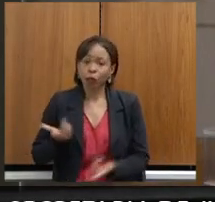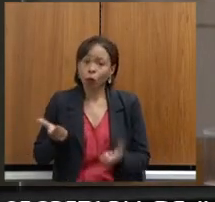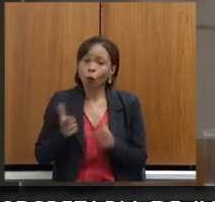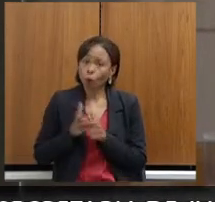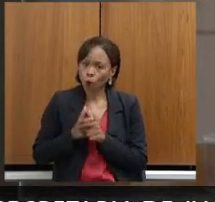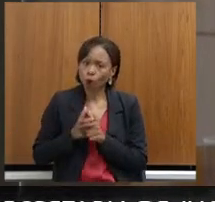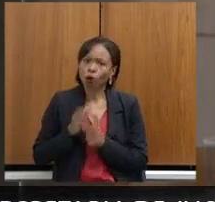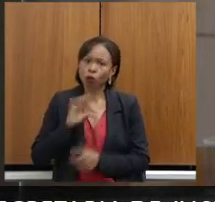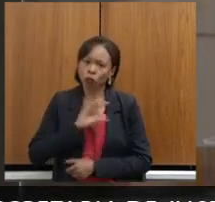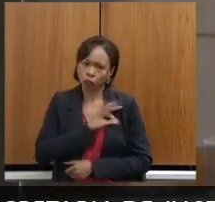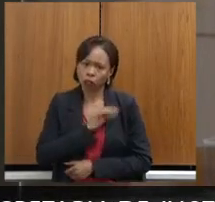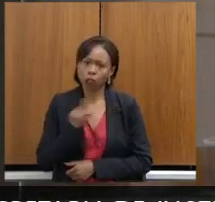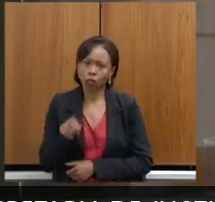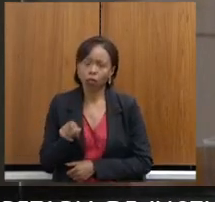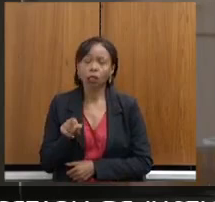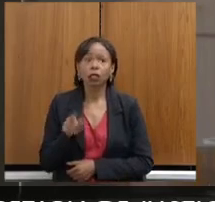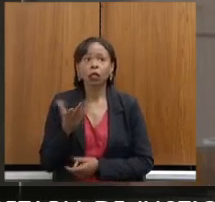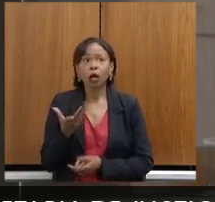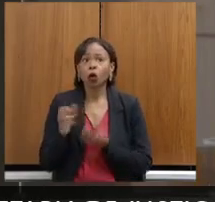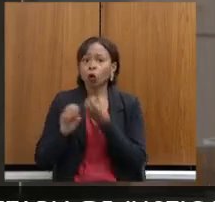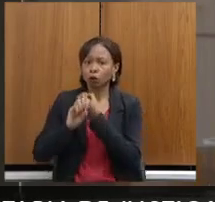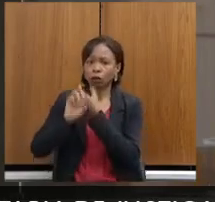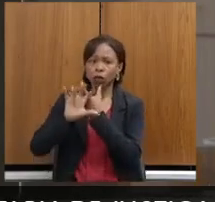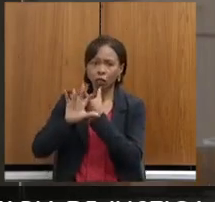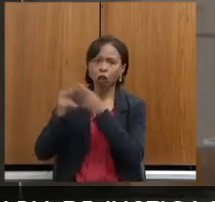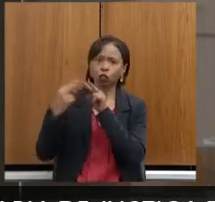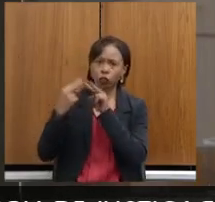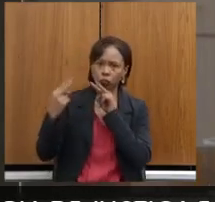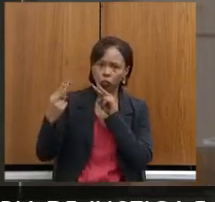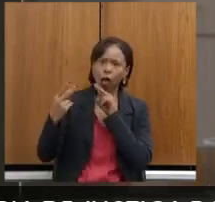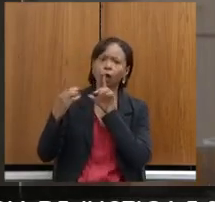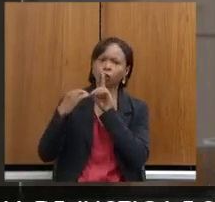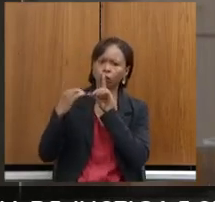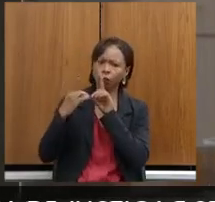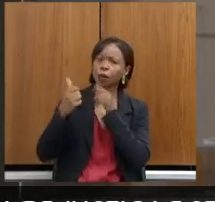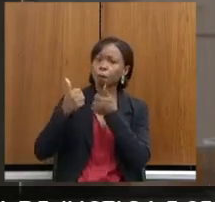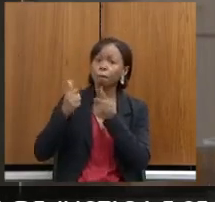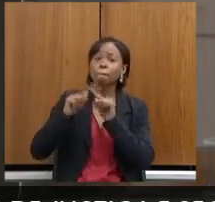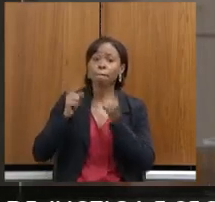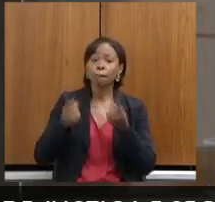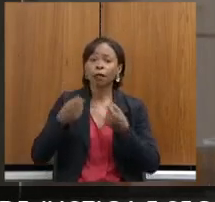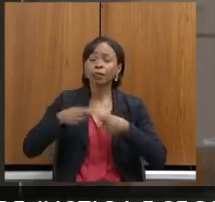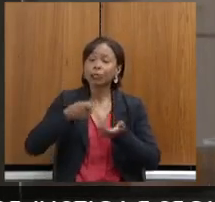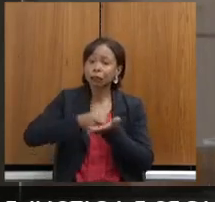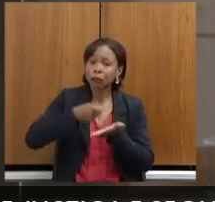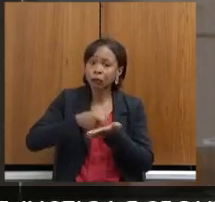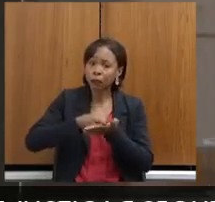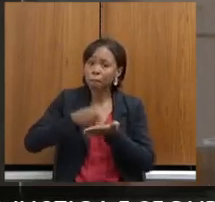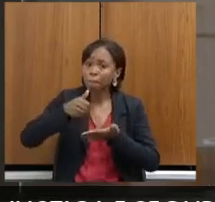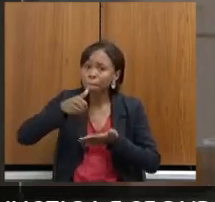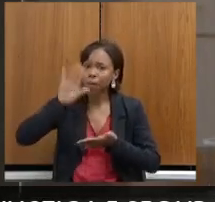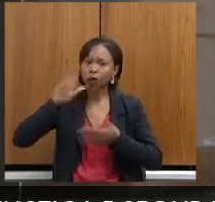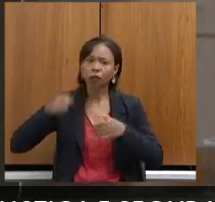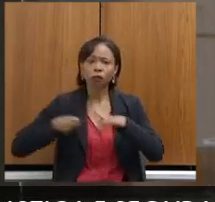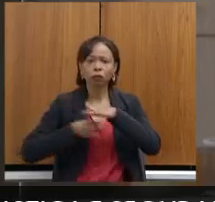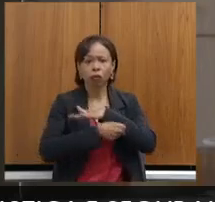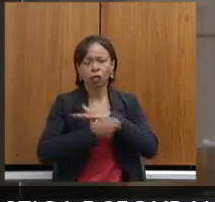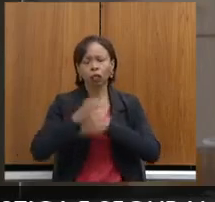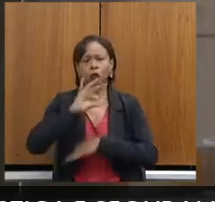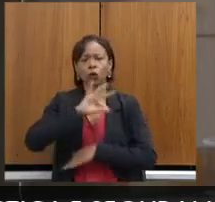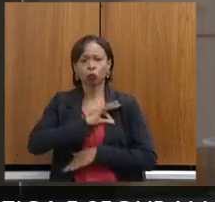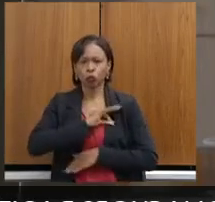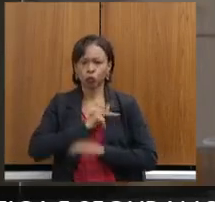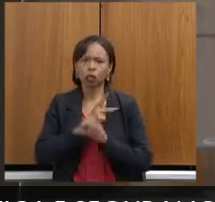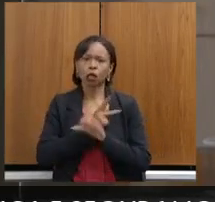é apesar do plantão digital nós precisamos continuar cobrando EA recomposição dos nossos quadros